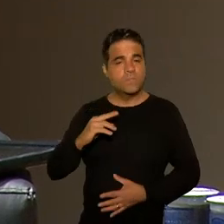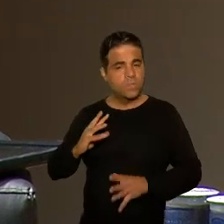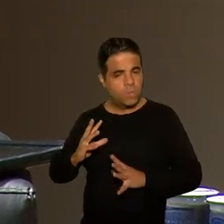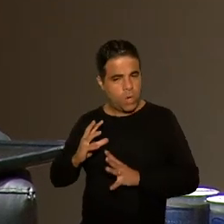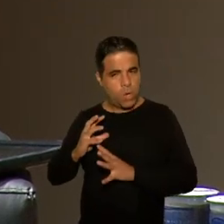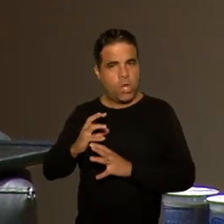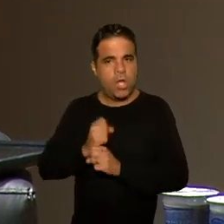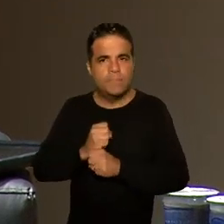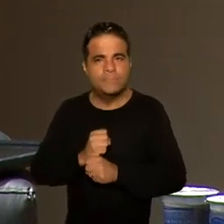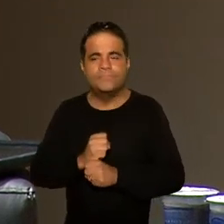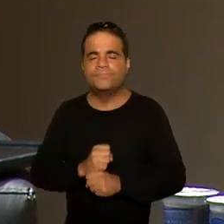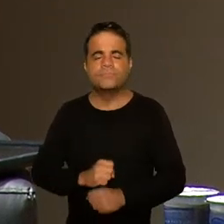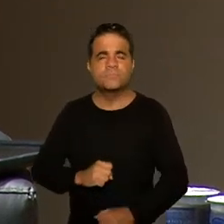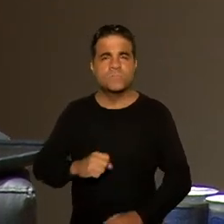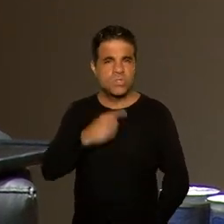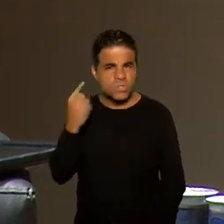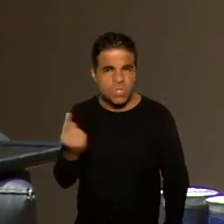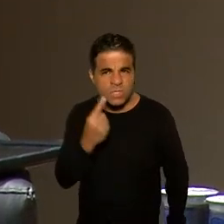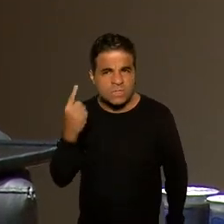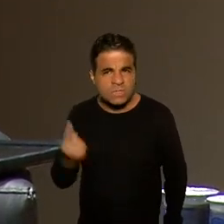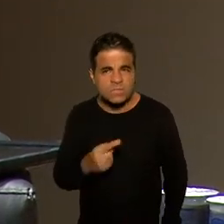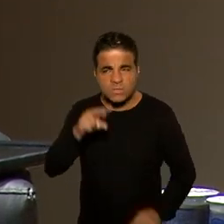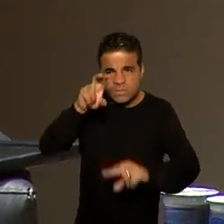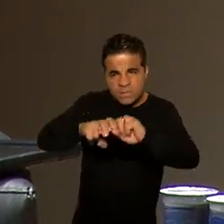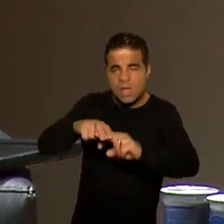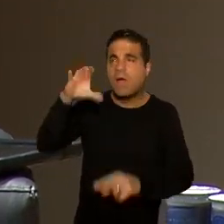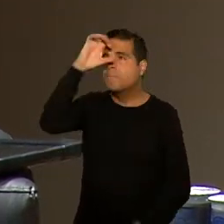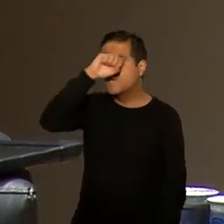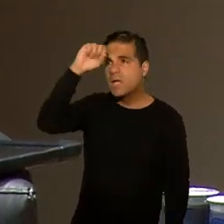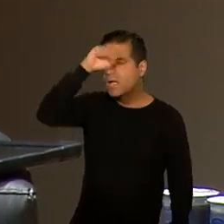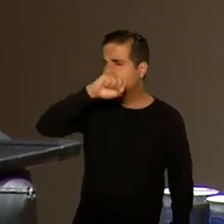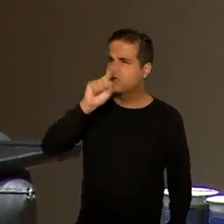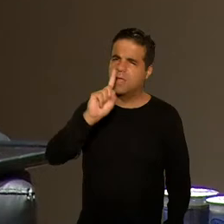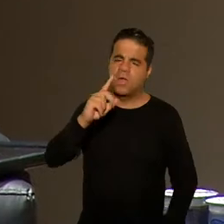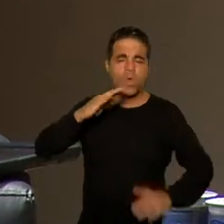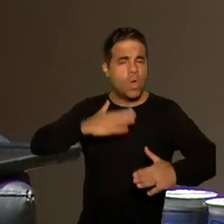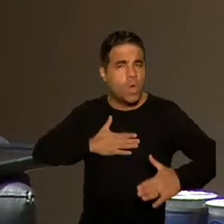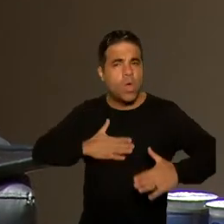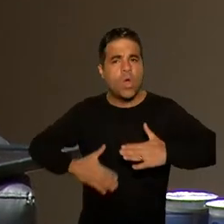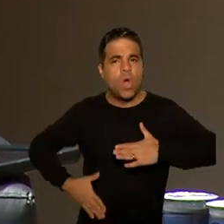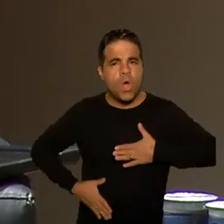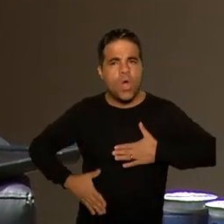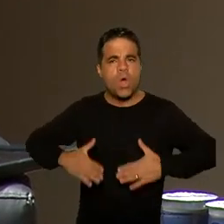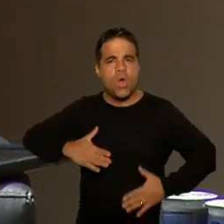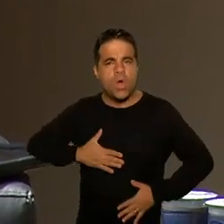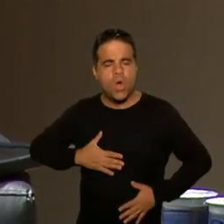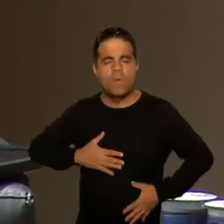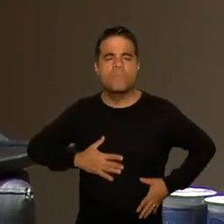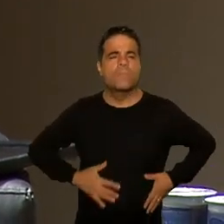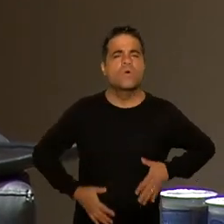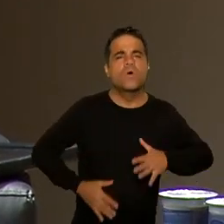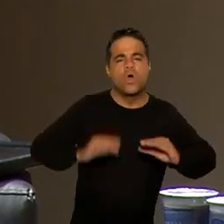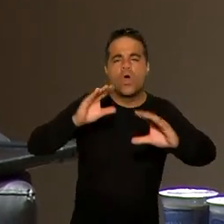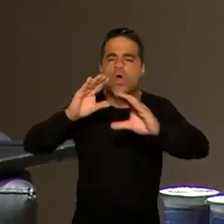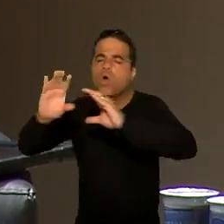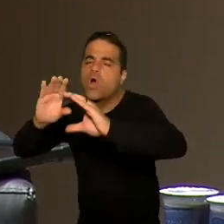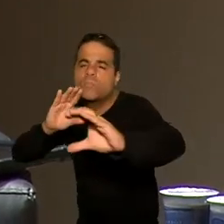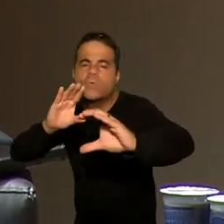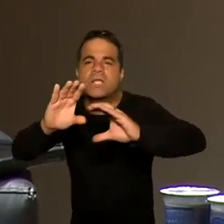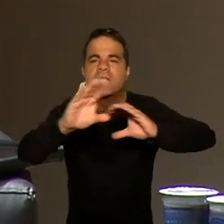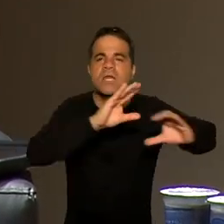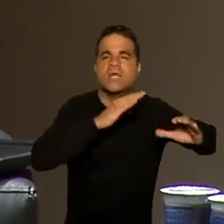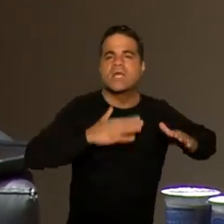porque a gente não aprende só sentado ouvindo você aprende com o corpo você se comunica com o corpo você